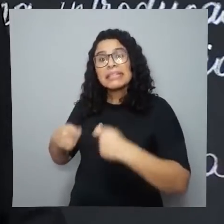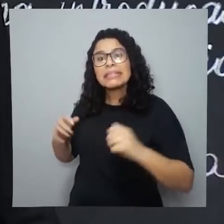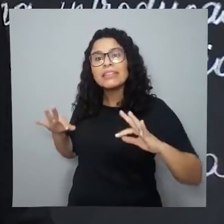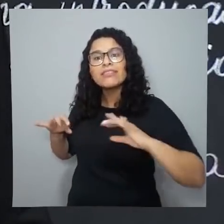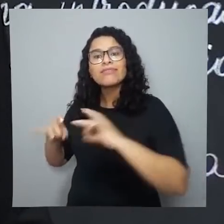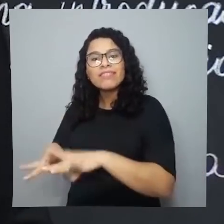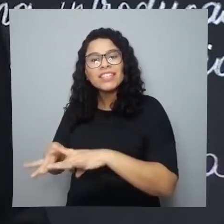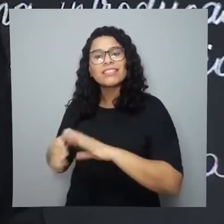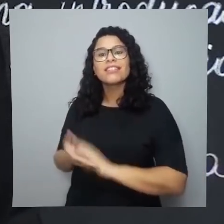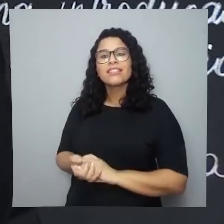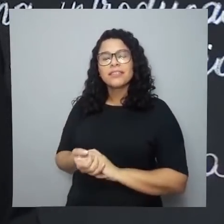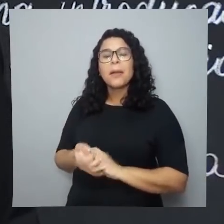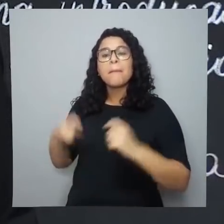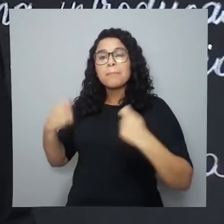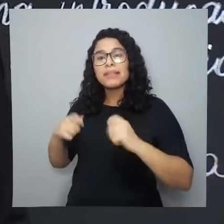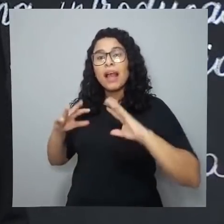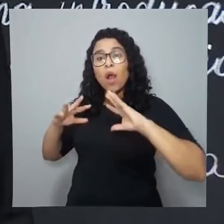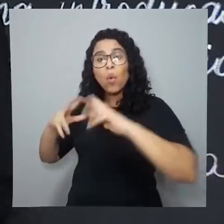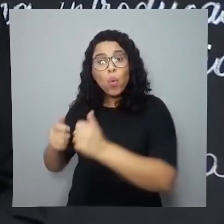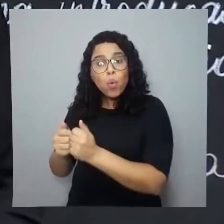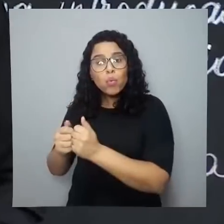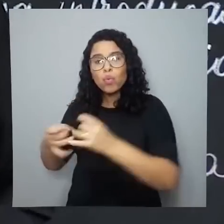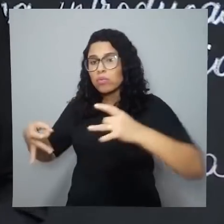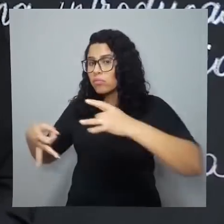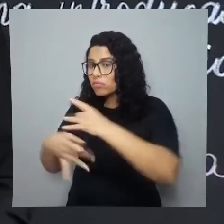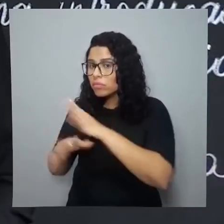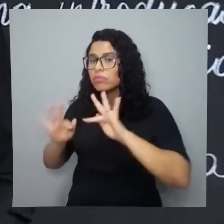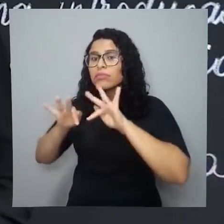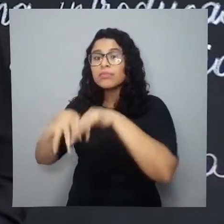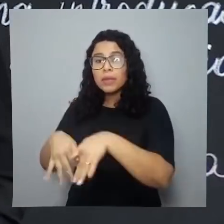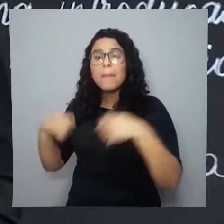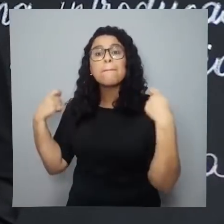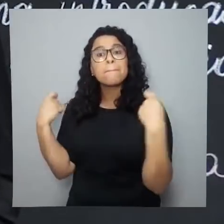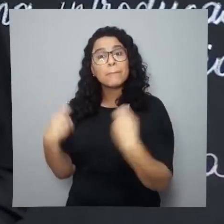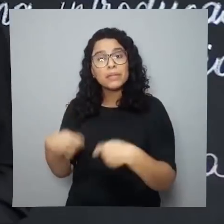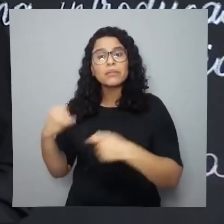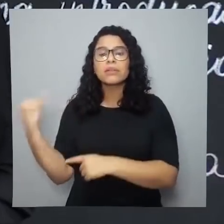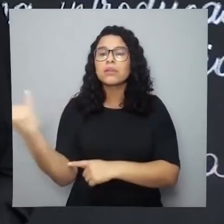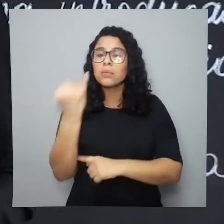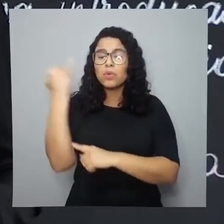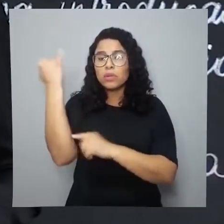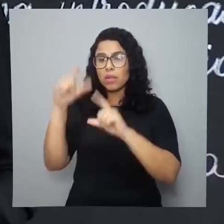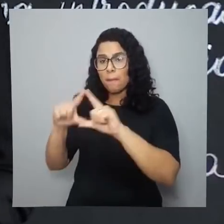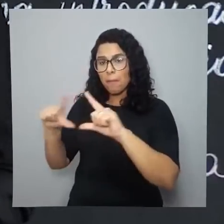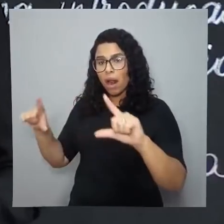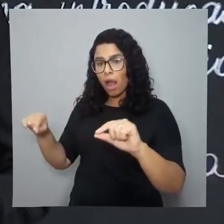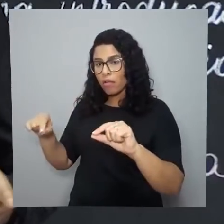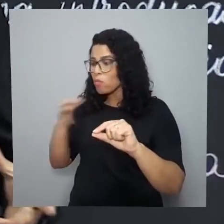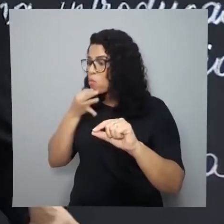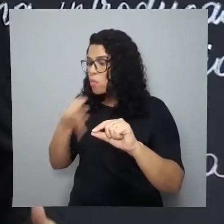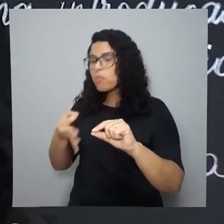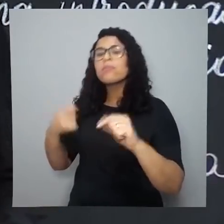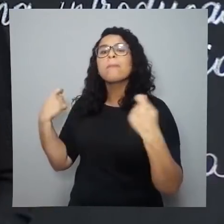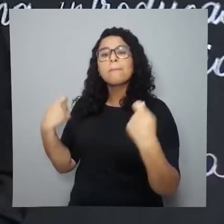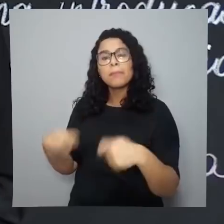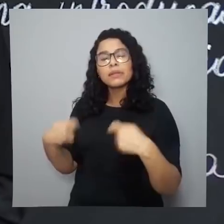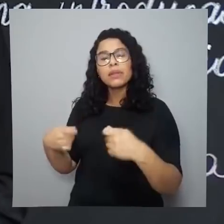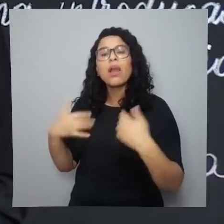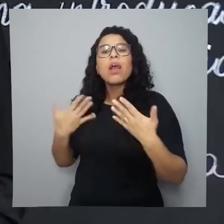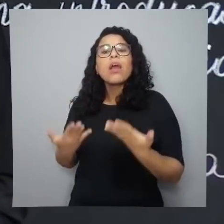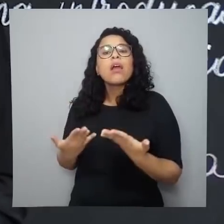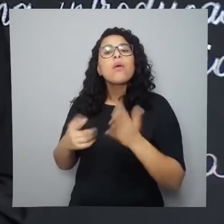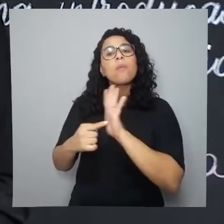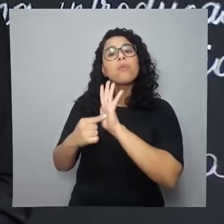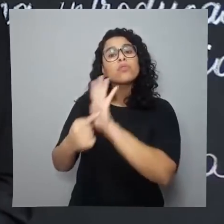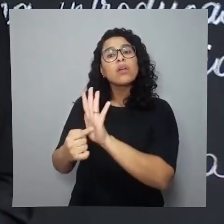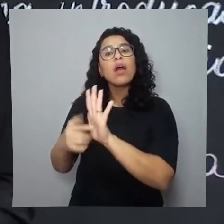ser encerrado. Então você precisa, além de colocar um parágrafo conclusivo, mostrar quais as reflexões proporcionadas por